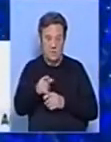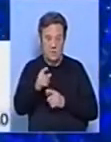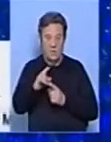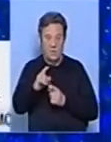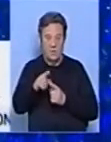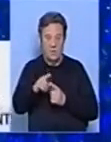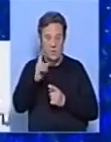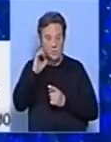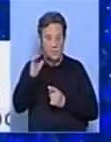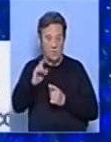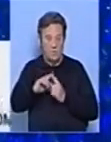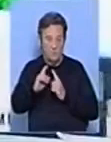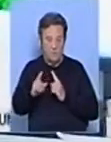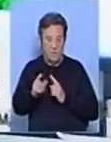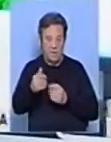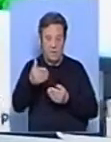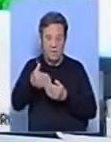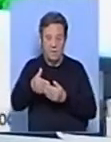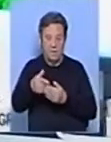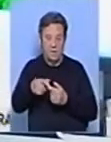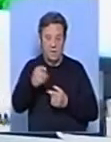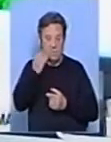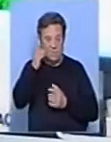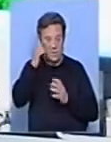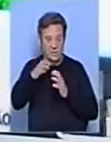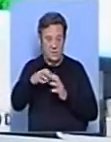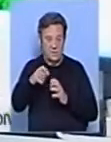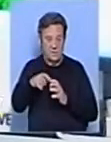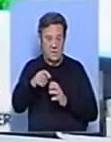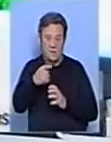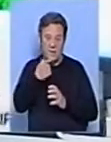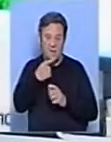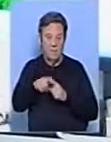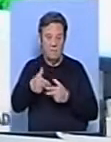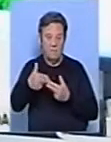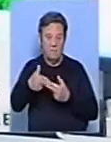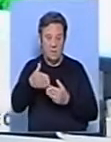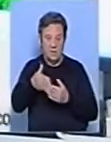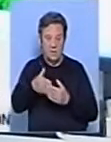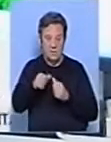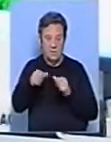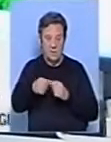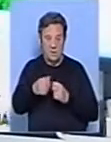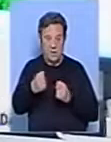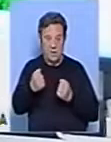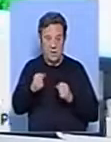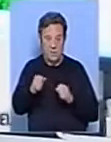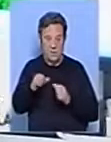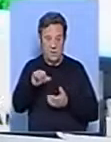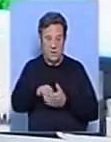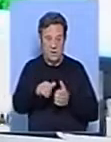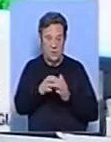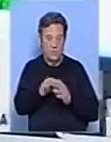de ultrassom a barreira hematoencefálica, que basicamente representa a fronteira entre o sistema nervoso central e todo o nosso